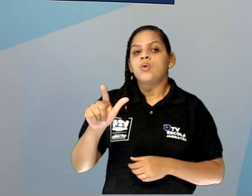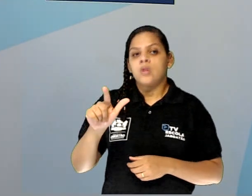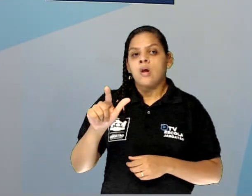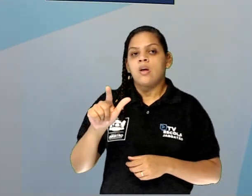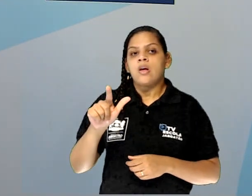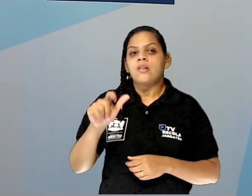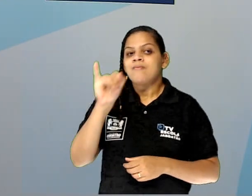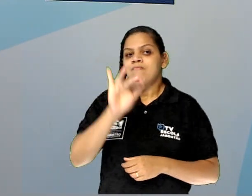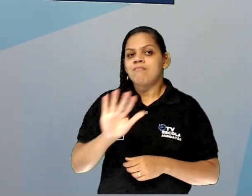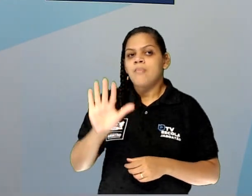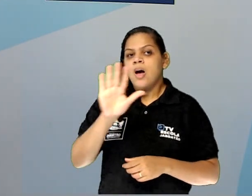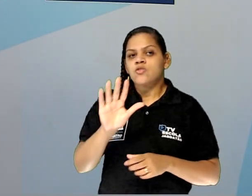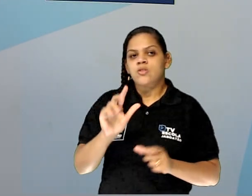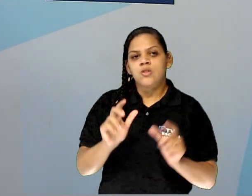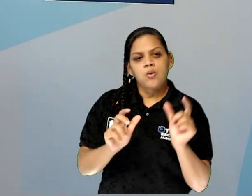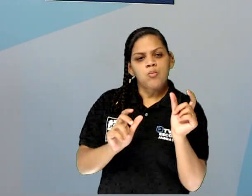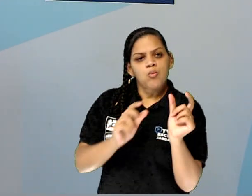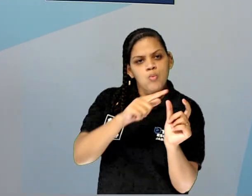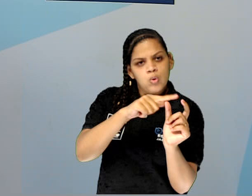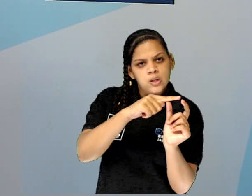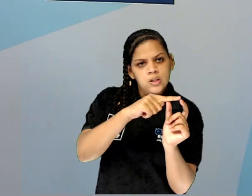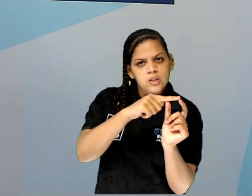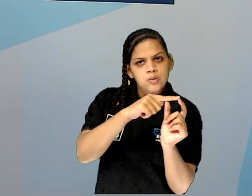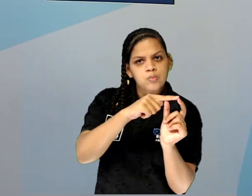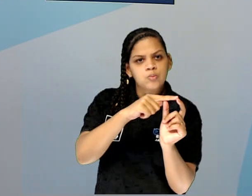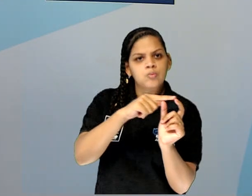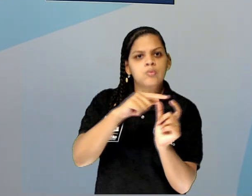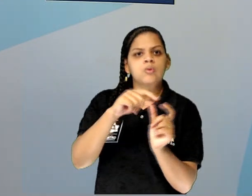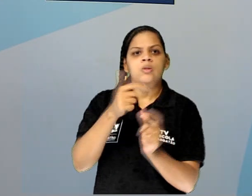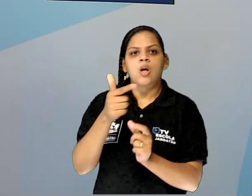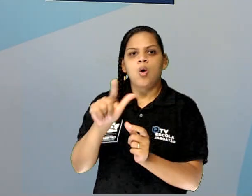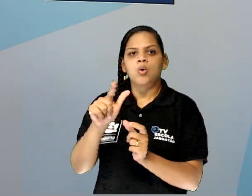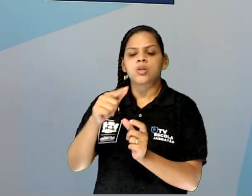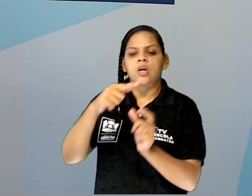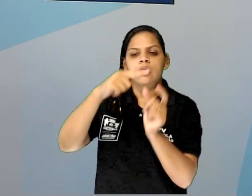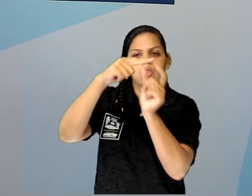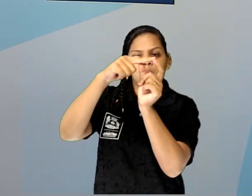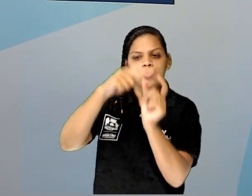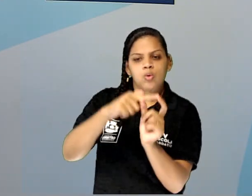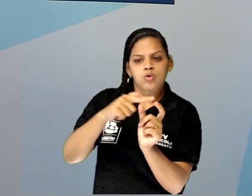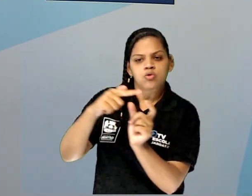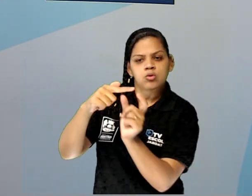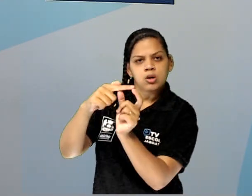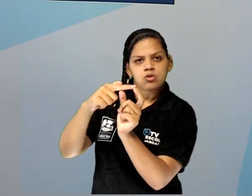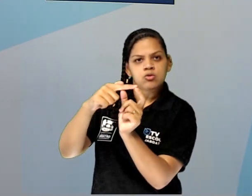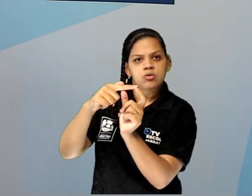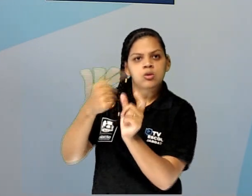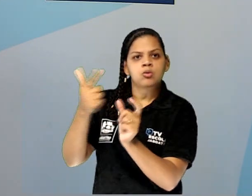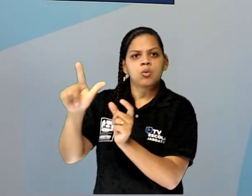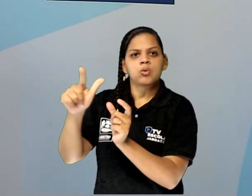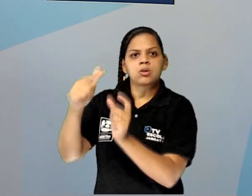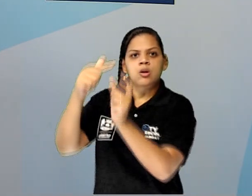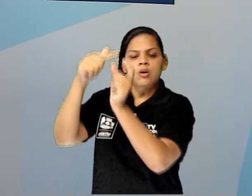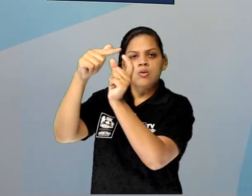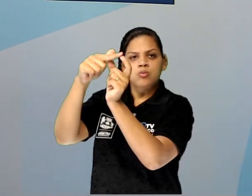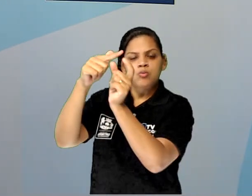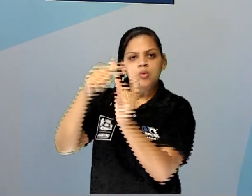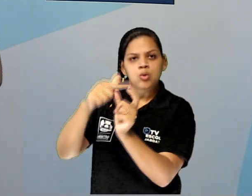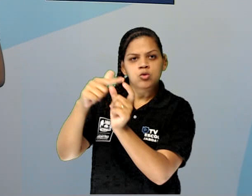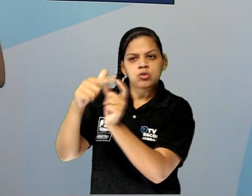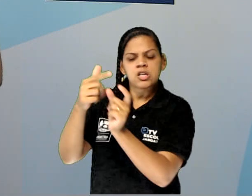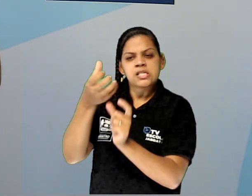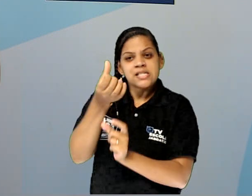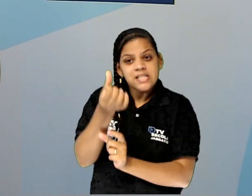figuras. Você tem uma figurinha com um quadradinho só. Depois, com três quadradinhos. E depois, com quanto? Três,